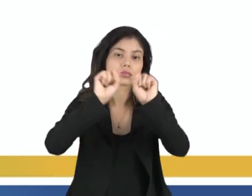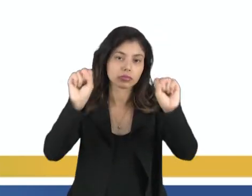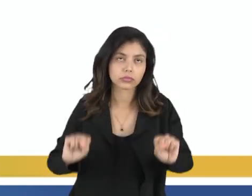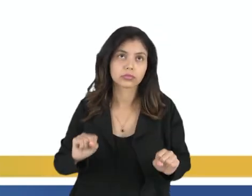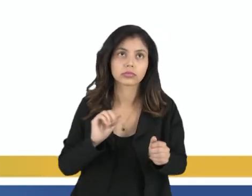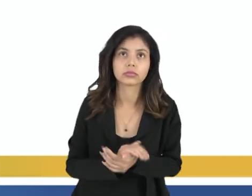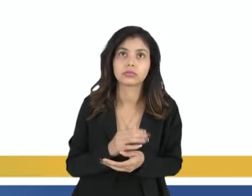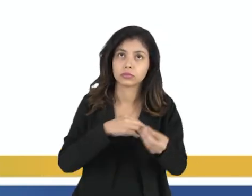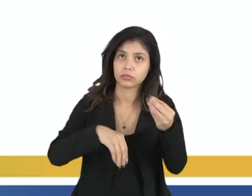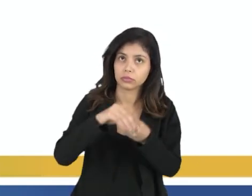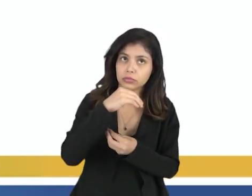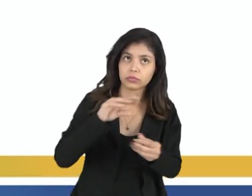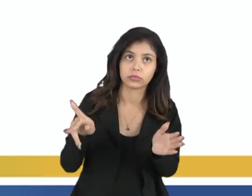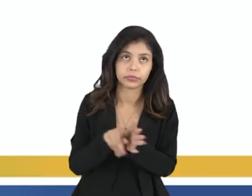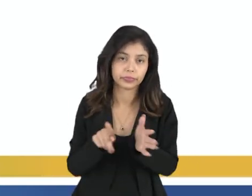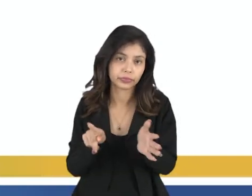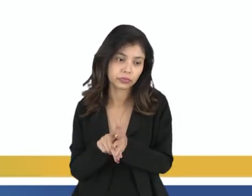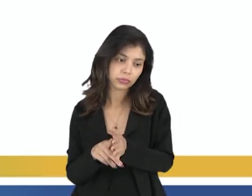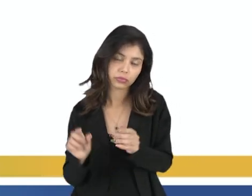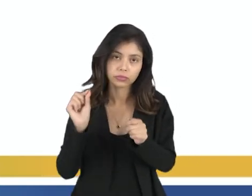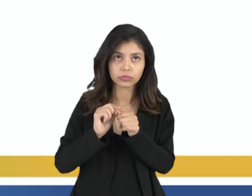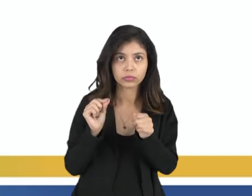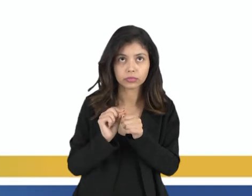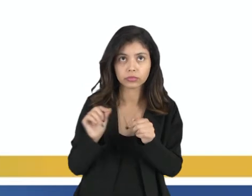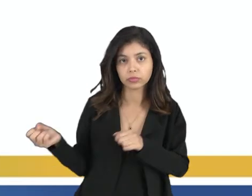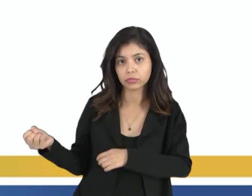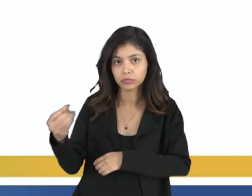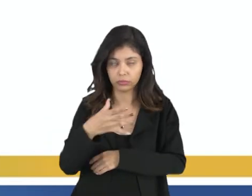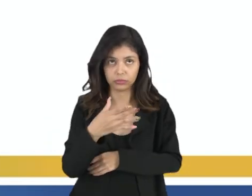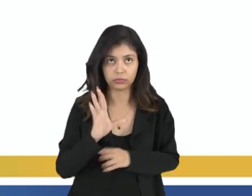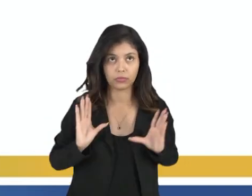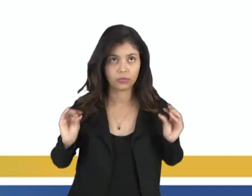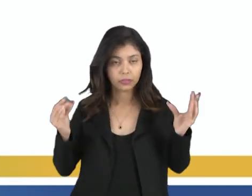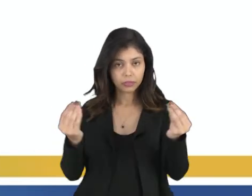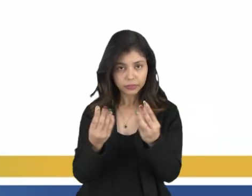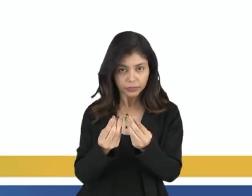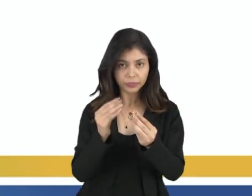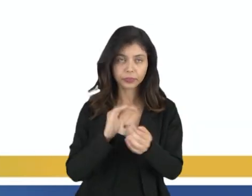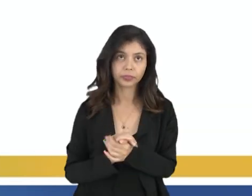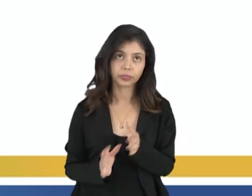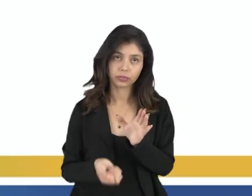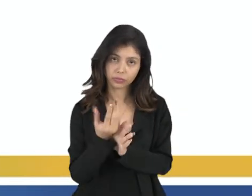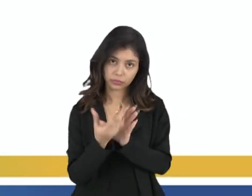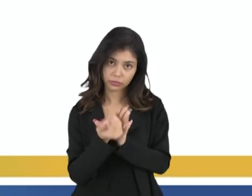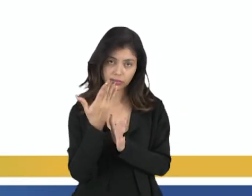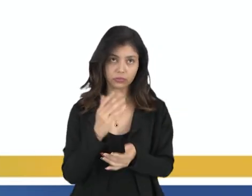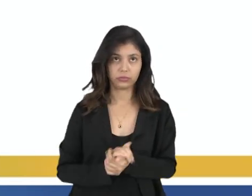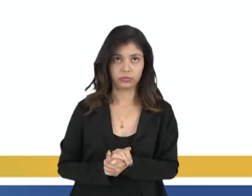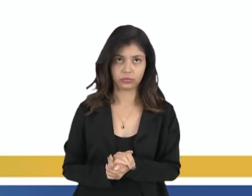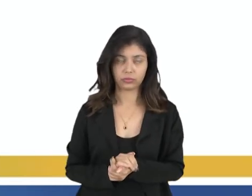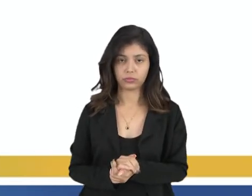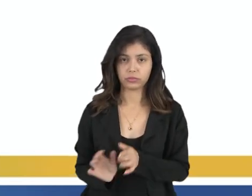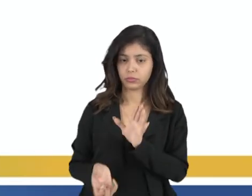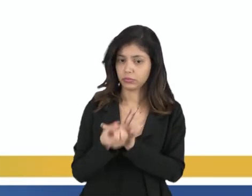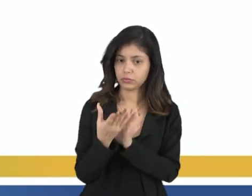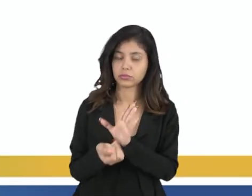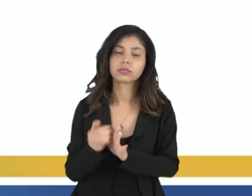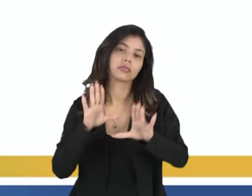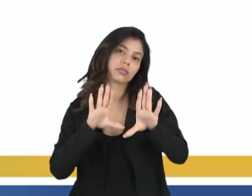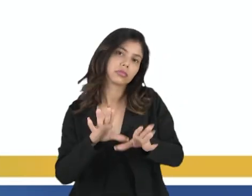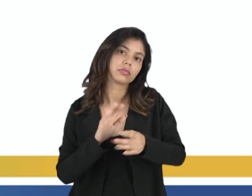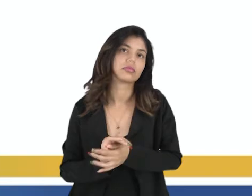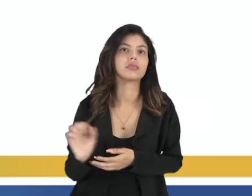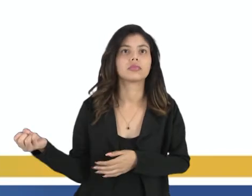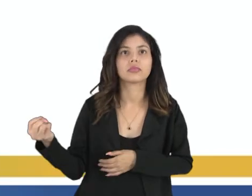sistema, reagem entre si, formando-se novas substâncias chamadas de produtos. Então, os produtos são